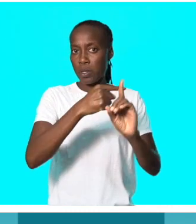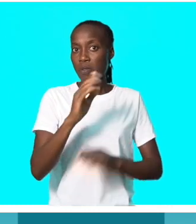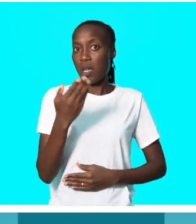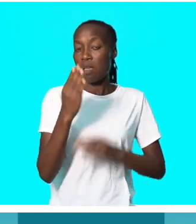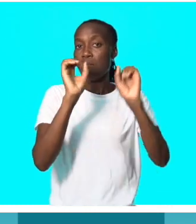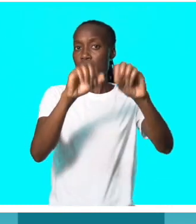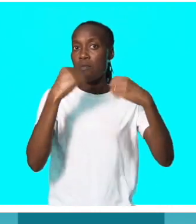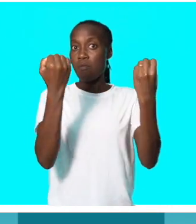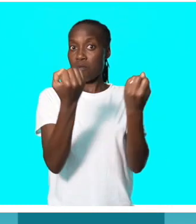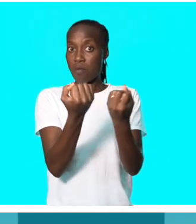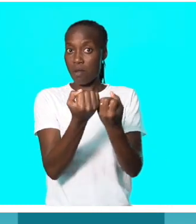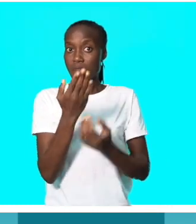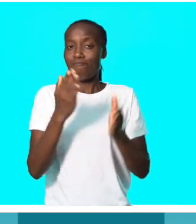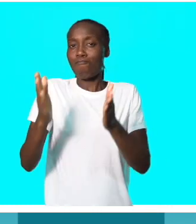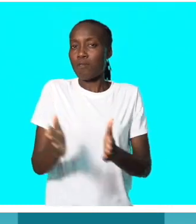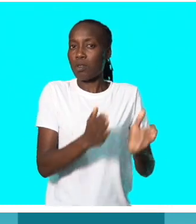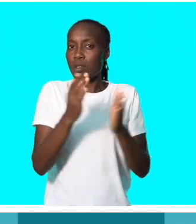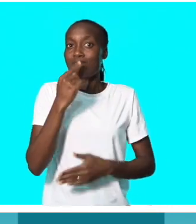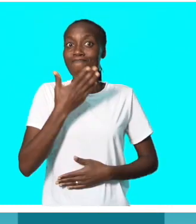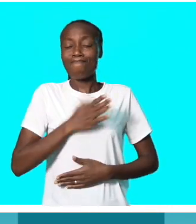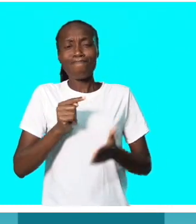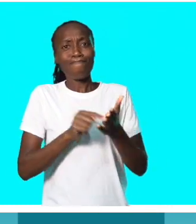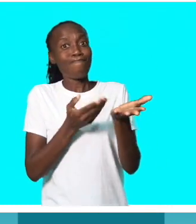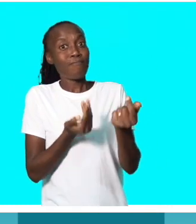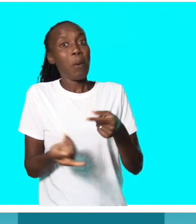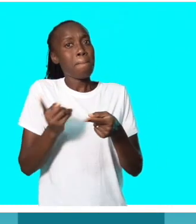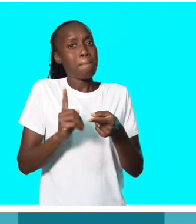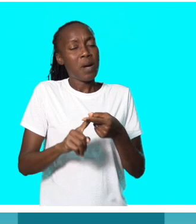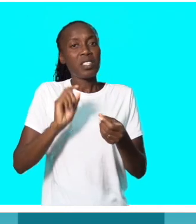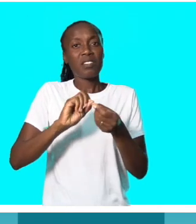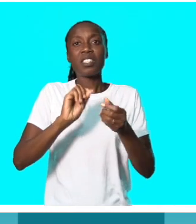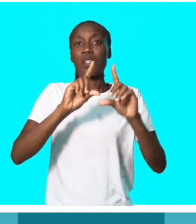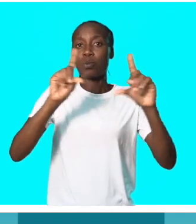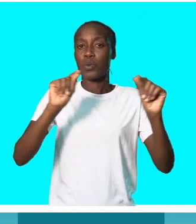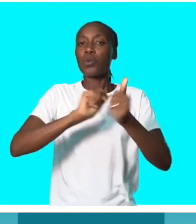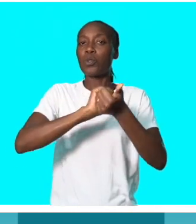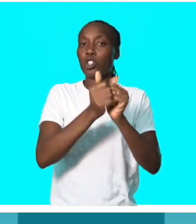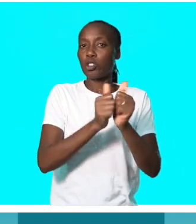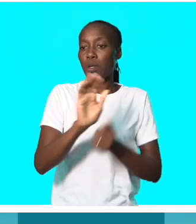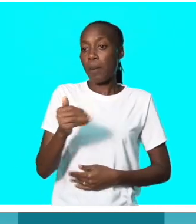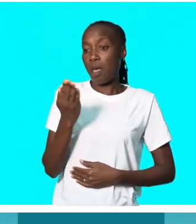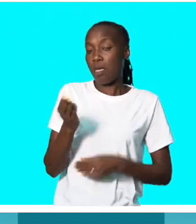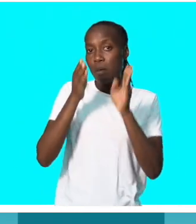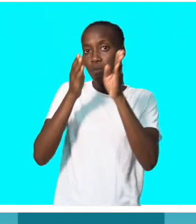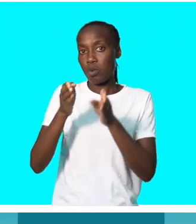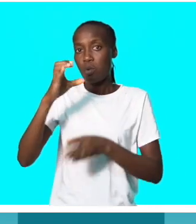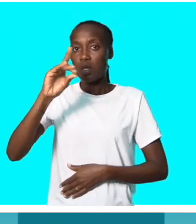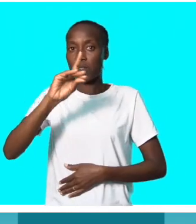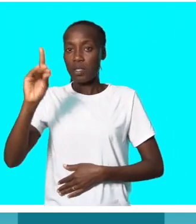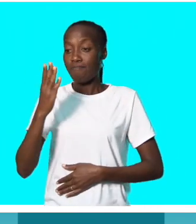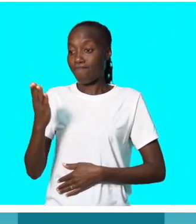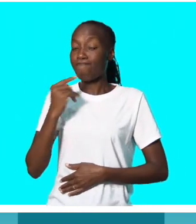organização espera que haja mais eventos desportivos para esta camada social.